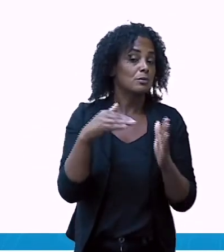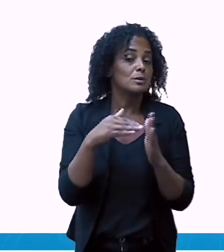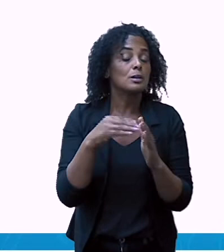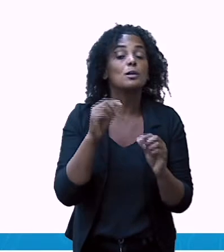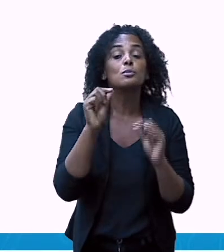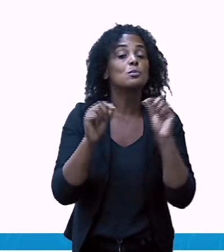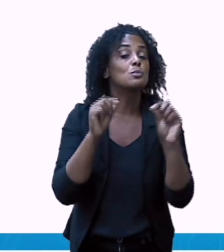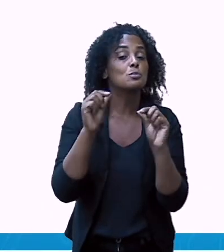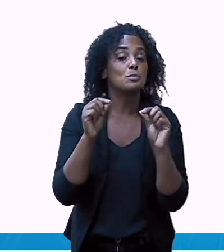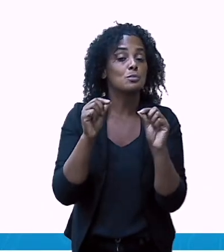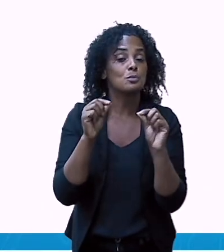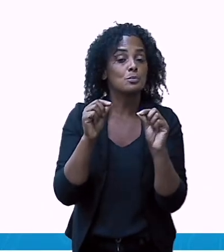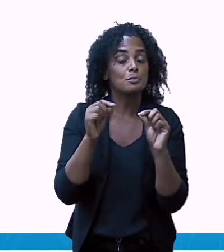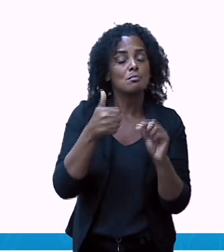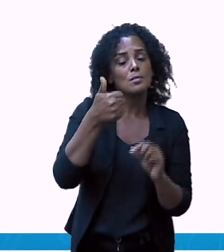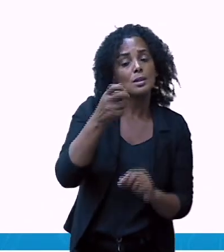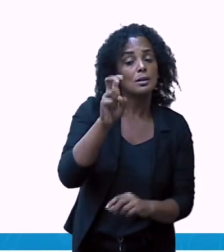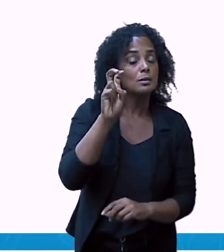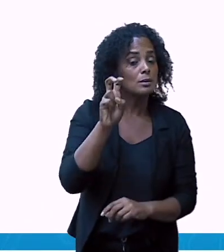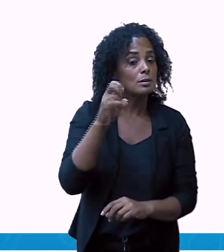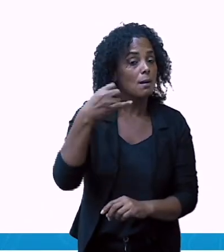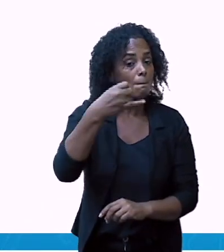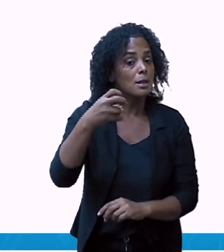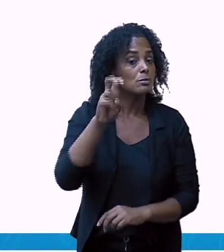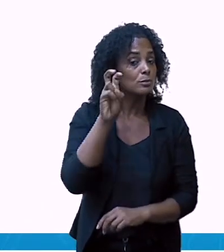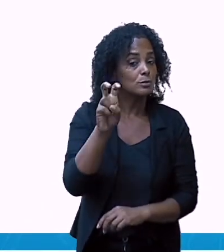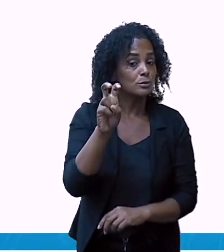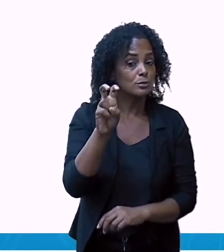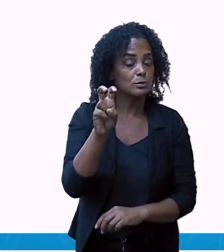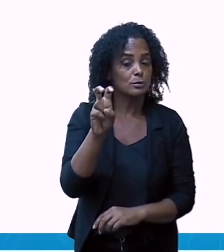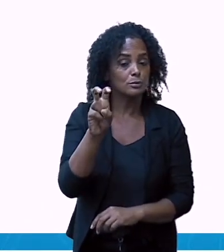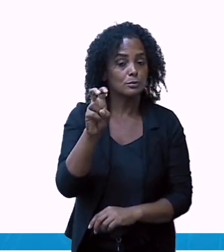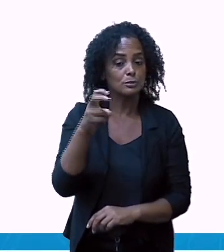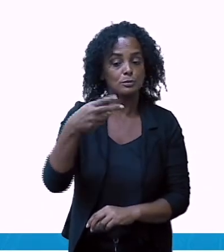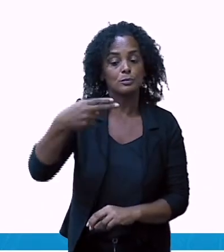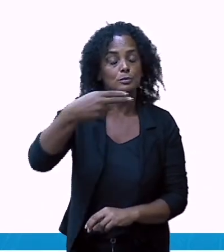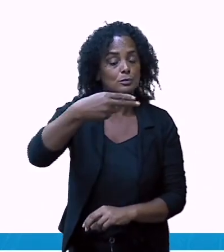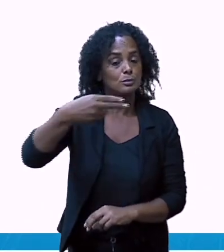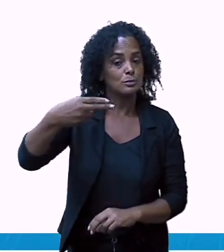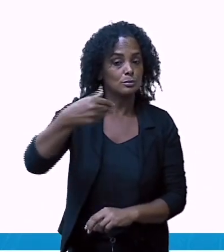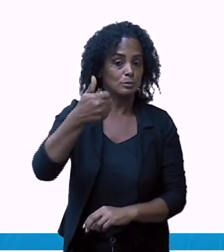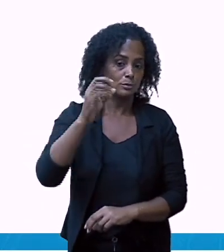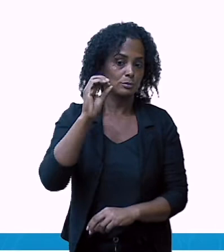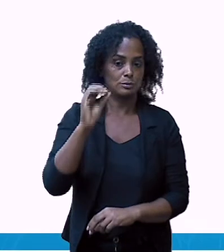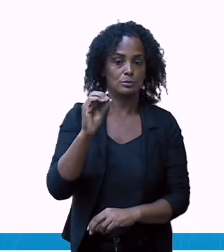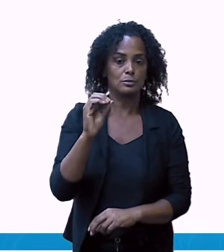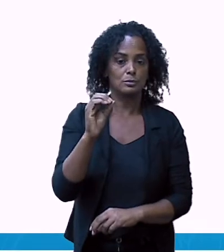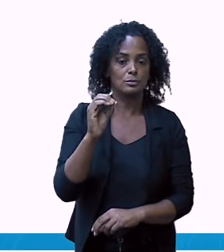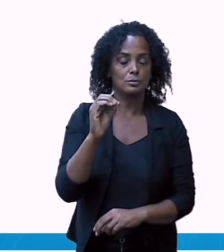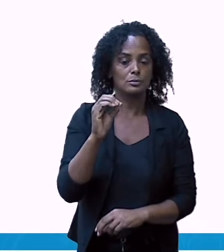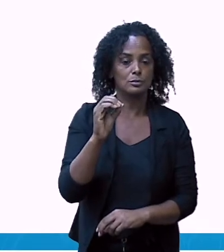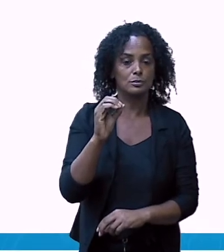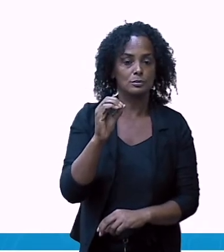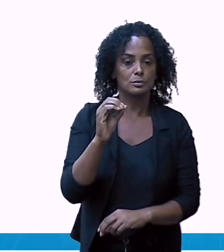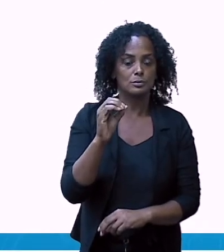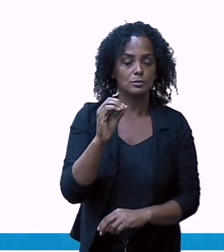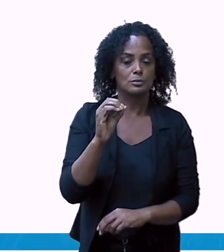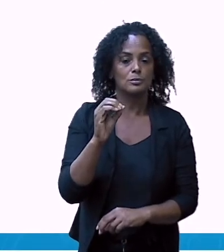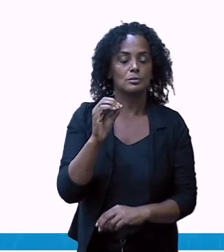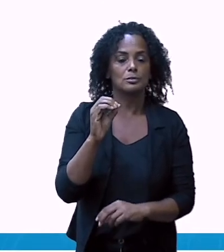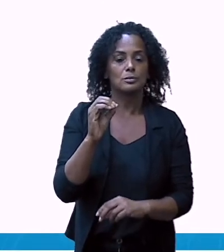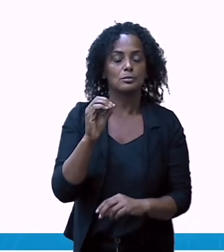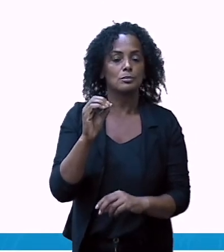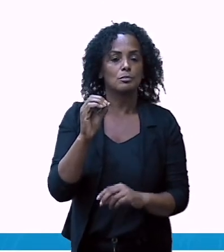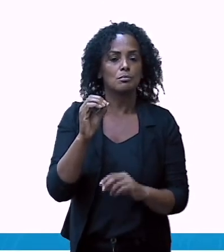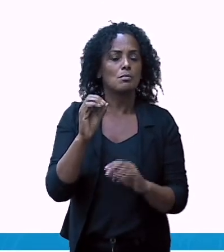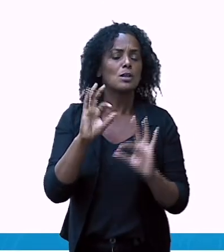a última operação. 15 menos 5 é igual a 10. Então, o resultado de toda